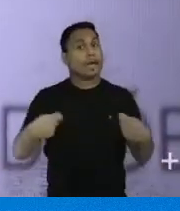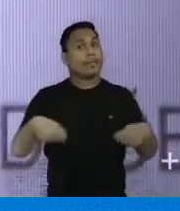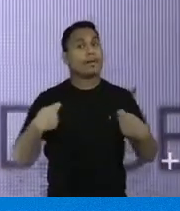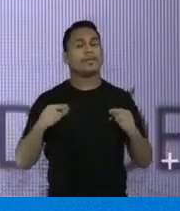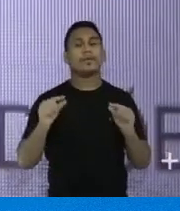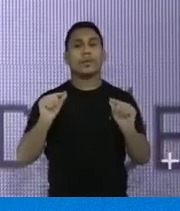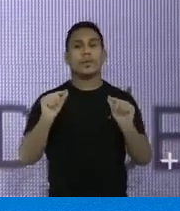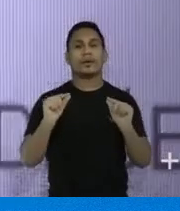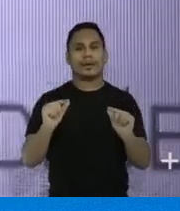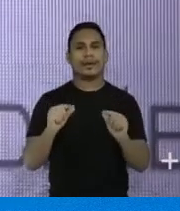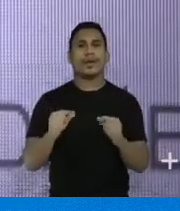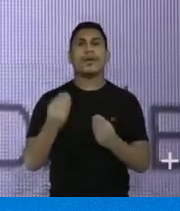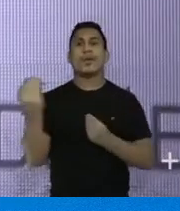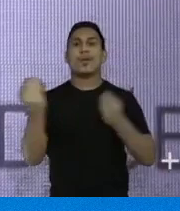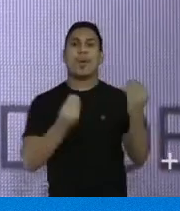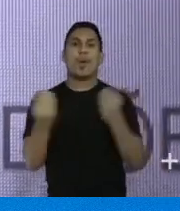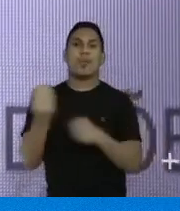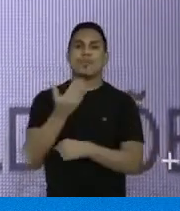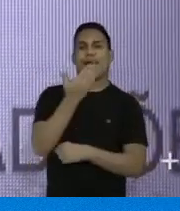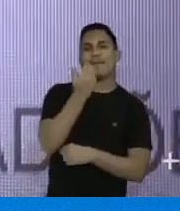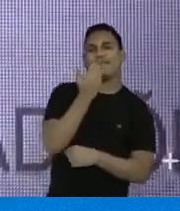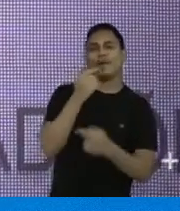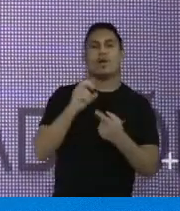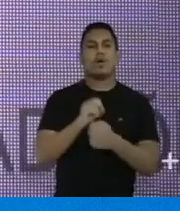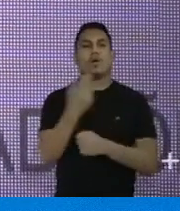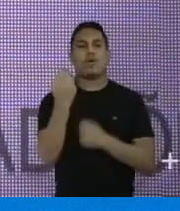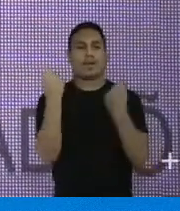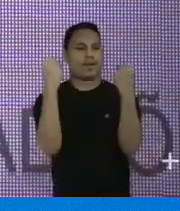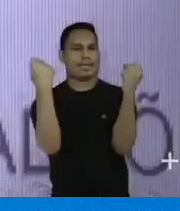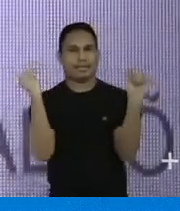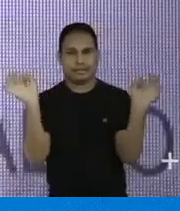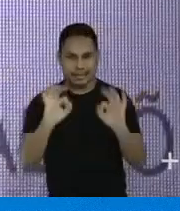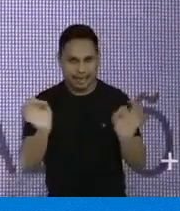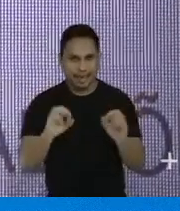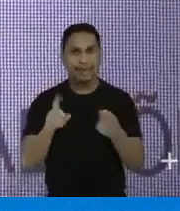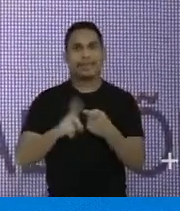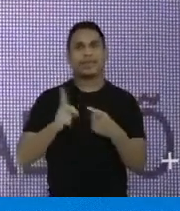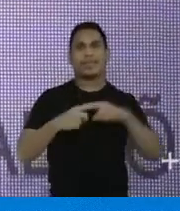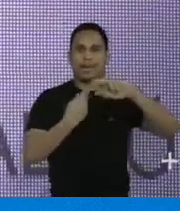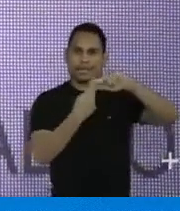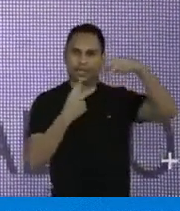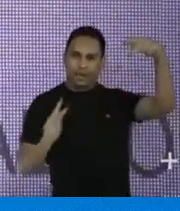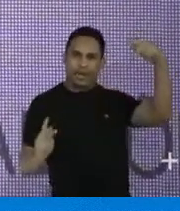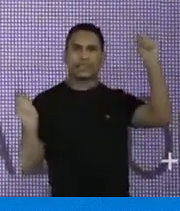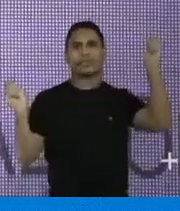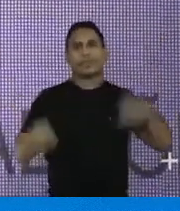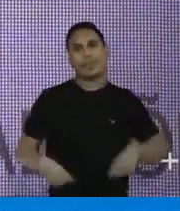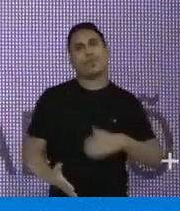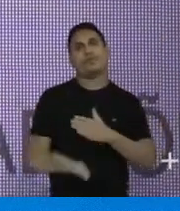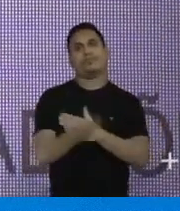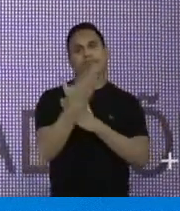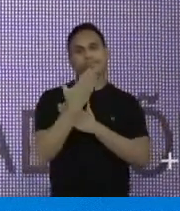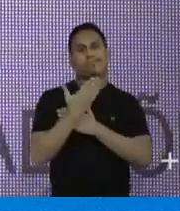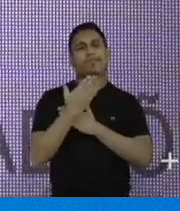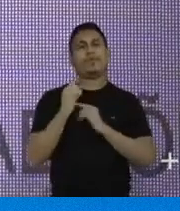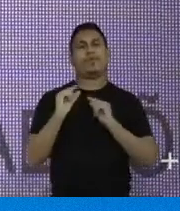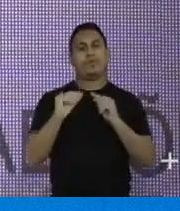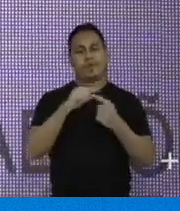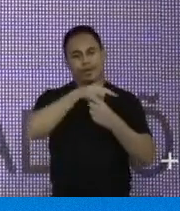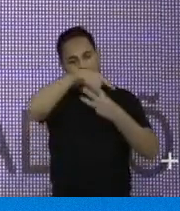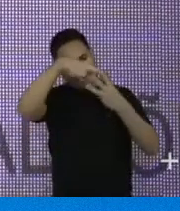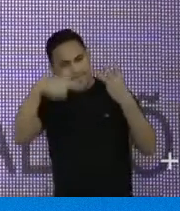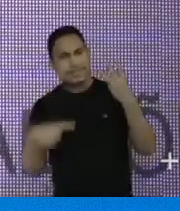hábitos alimentares, o sedentarismo e a predisposição genética são assim, a tríade